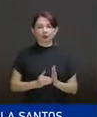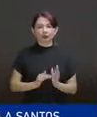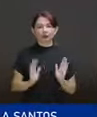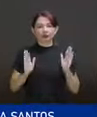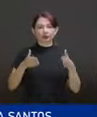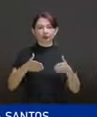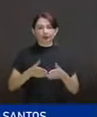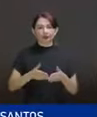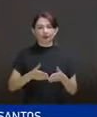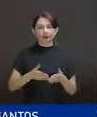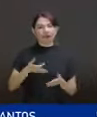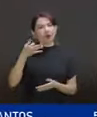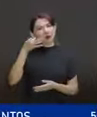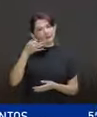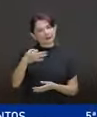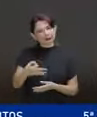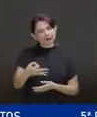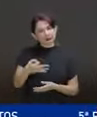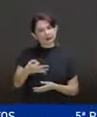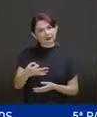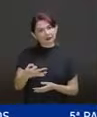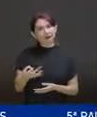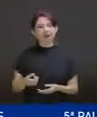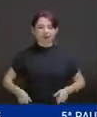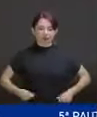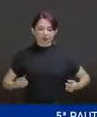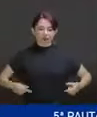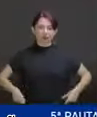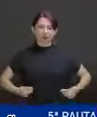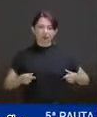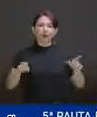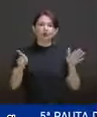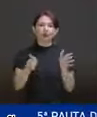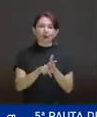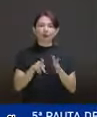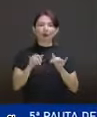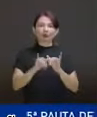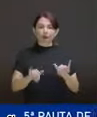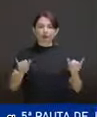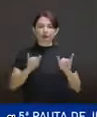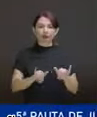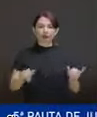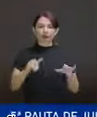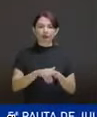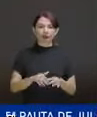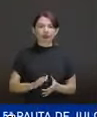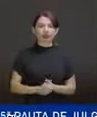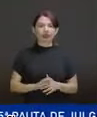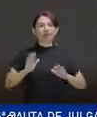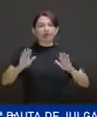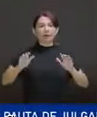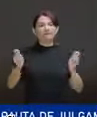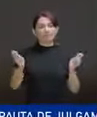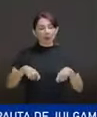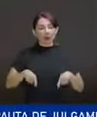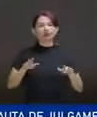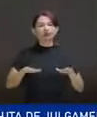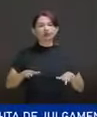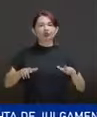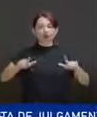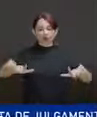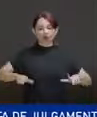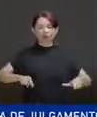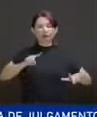especificamente a verificação da regularidade dos gastos de campanha, podendo resultar na cassação do diploma do eleito. Então,